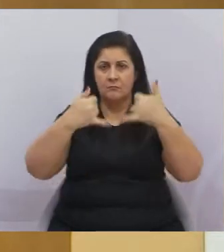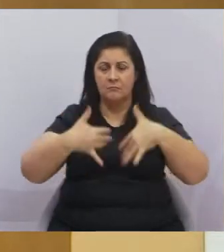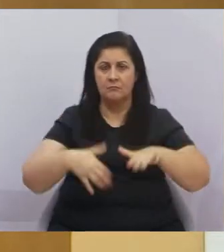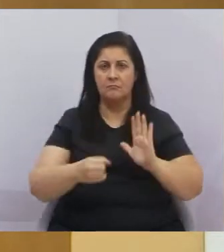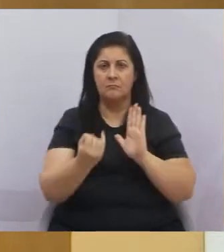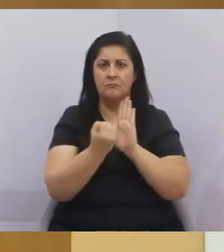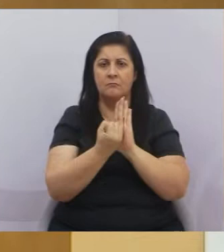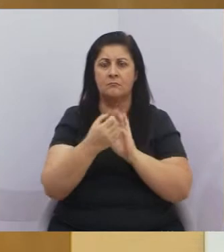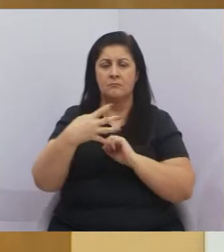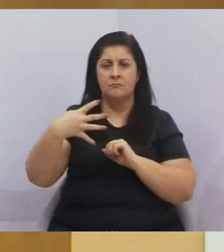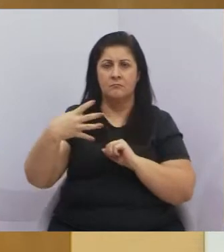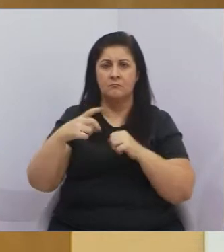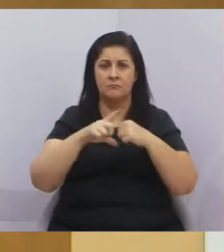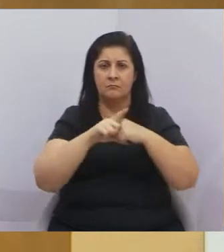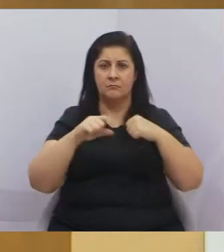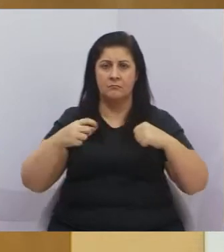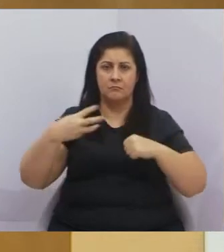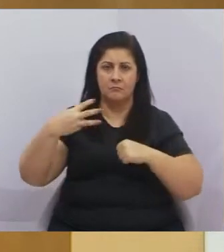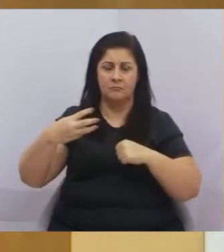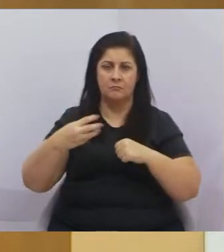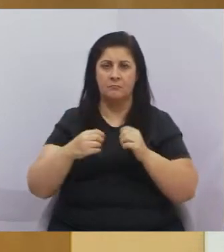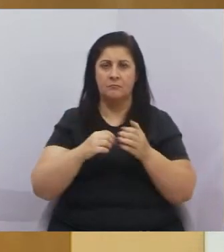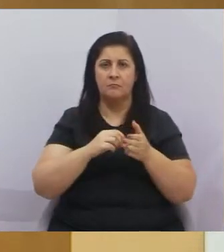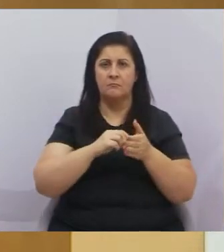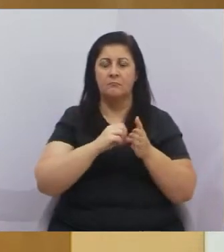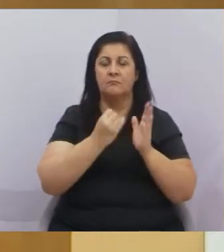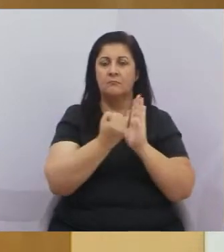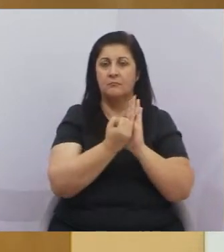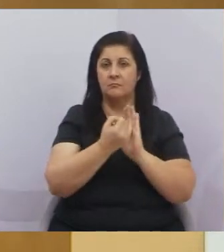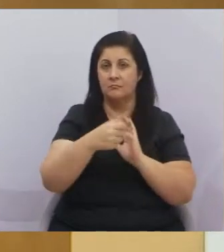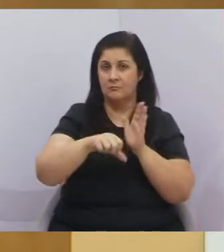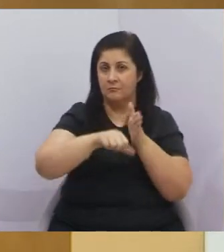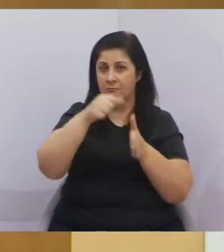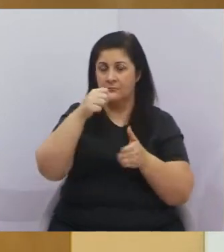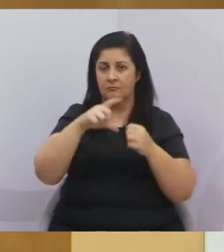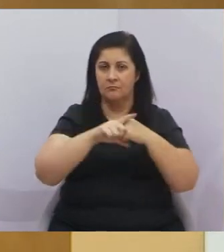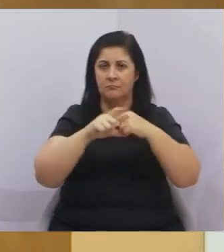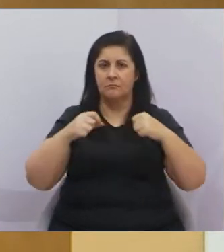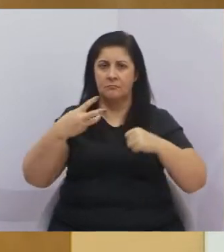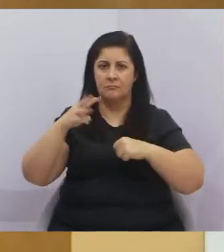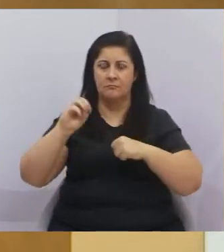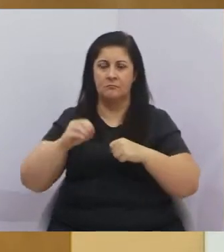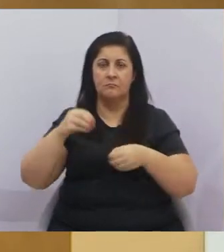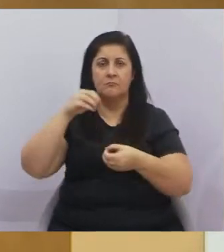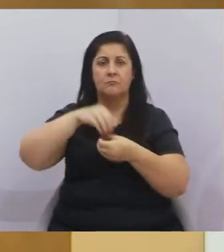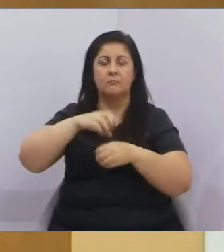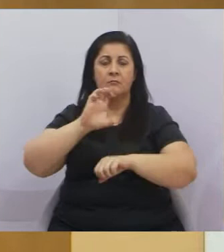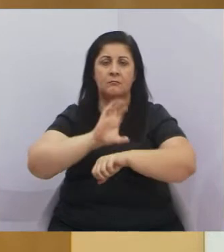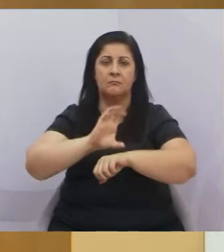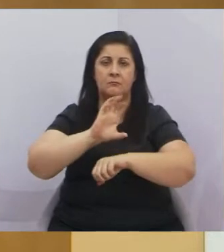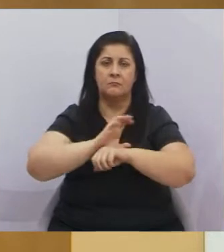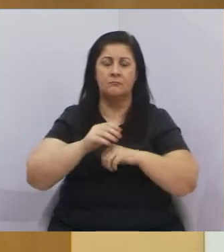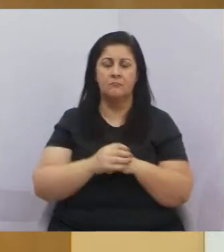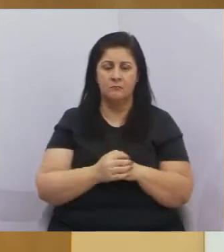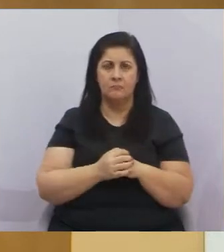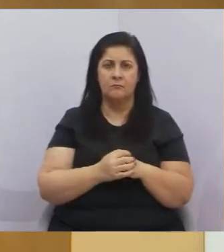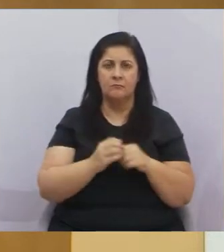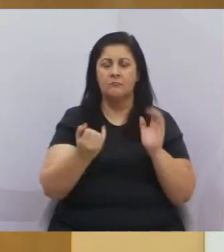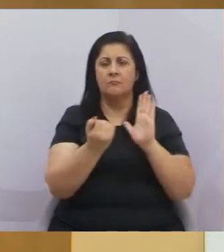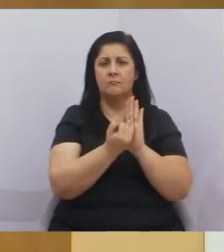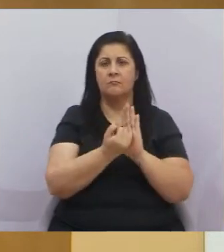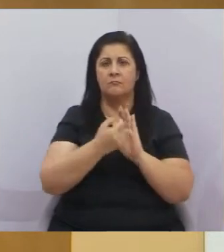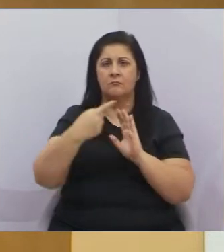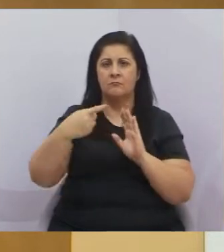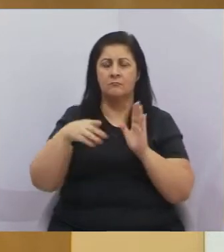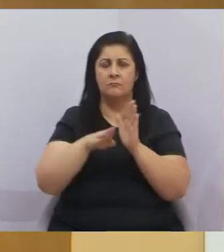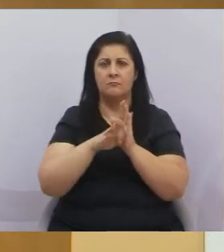inciso 4º, artigo 3º, inciso 1º do artigo 30, ambos da Constituição Federal, inciso 1º e 3º do